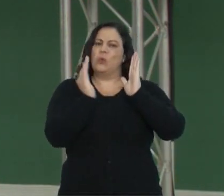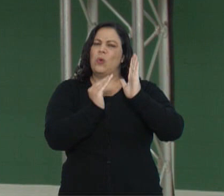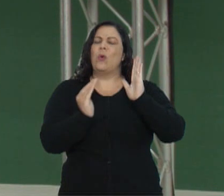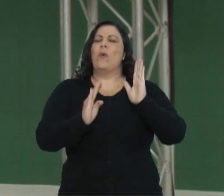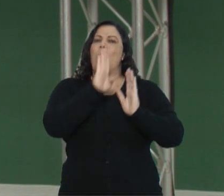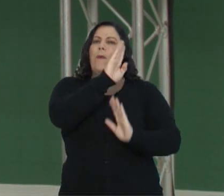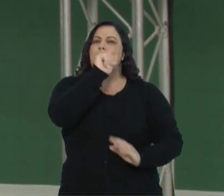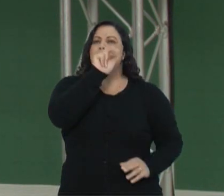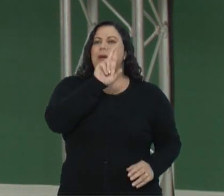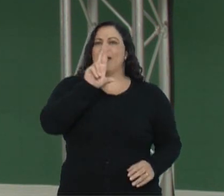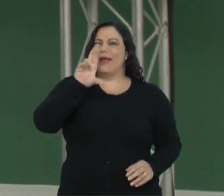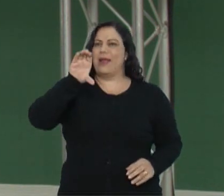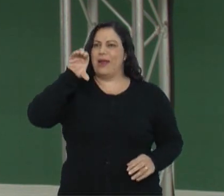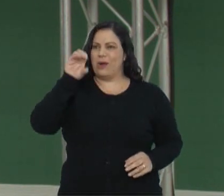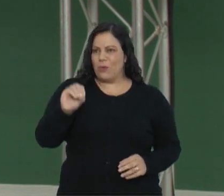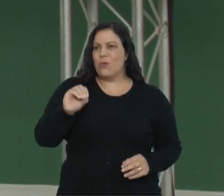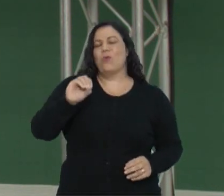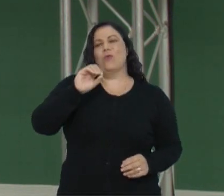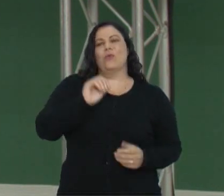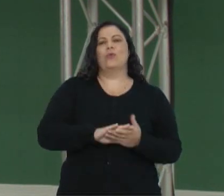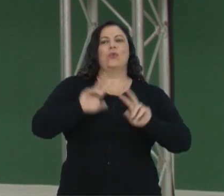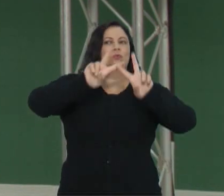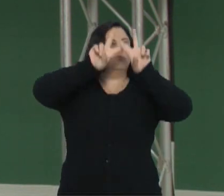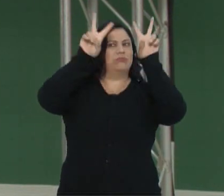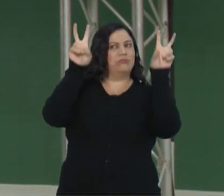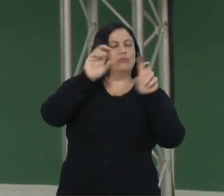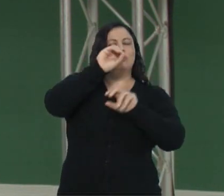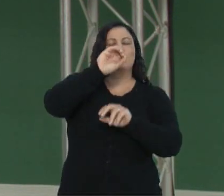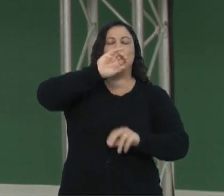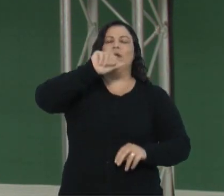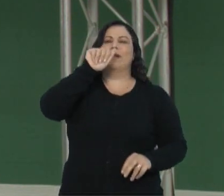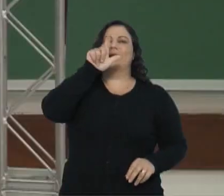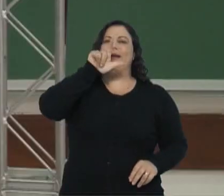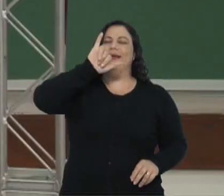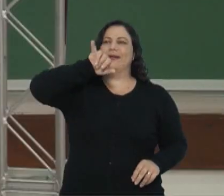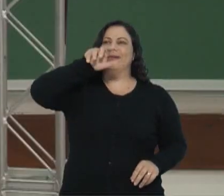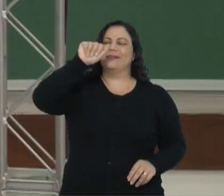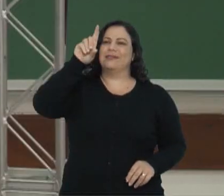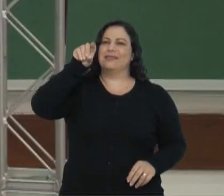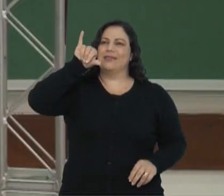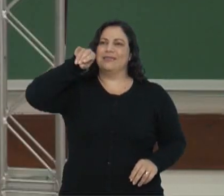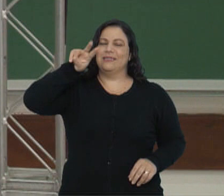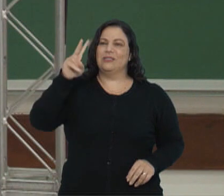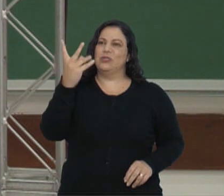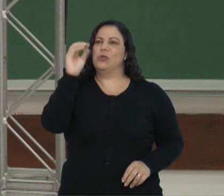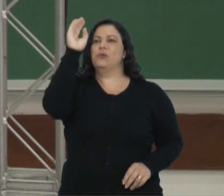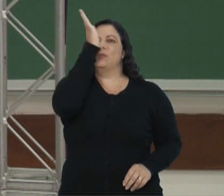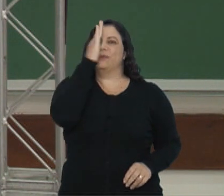barroco do Aleijadinho, o barroco brasileiro, tá? Até a próxima, pessoal!